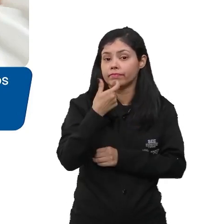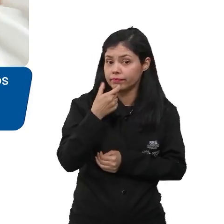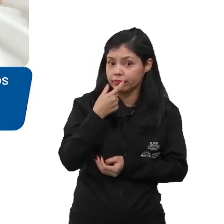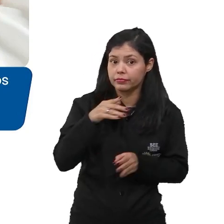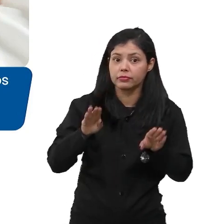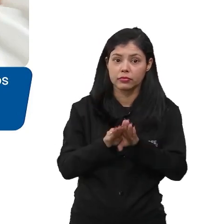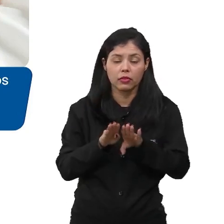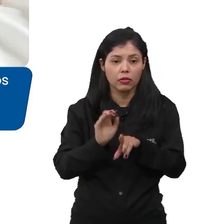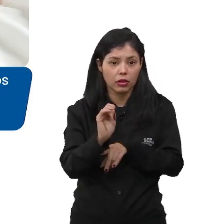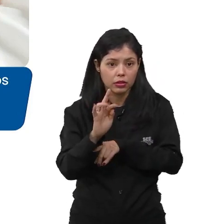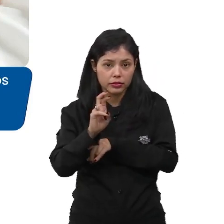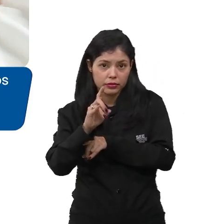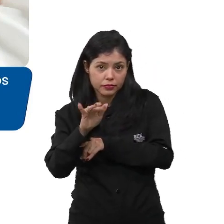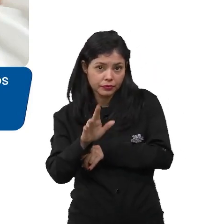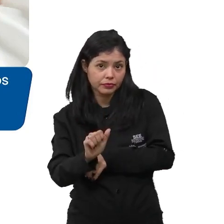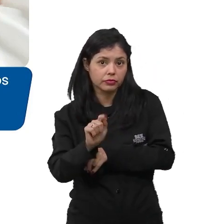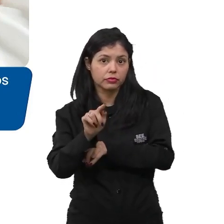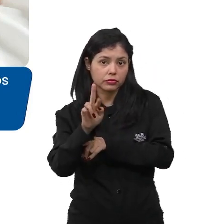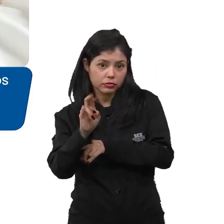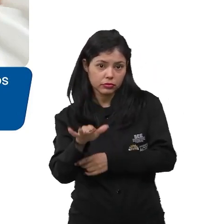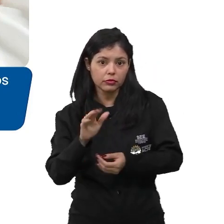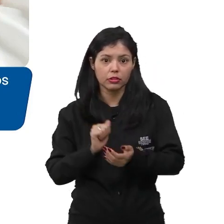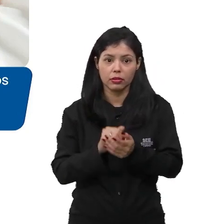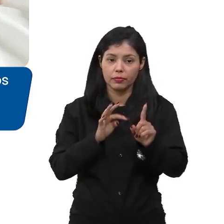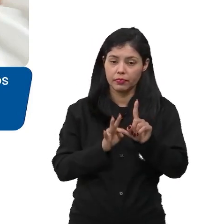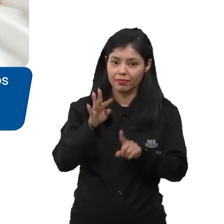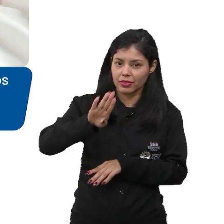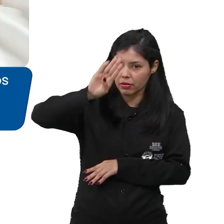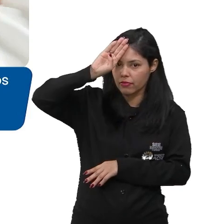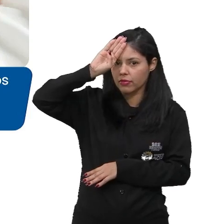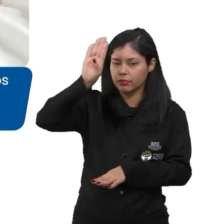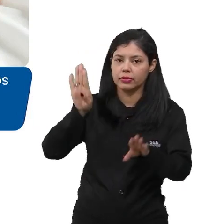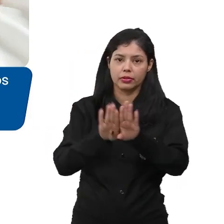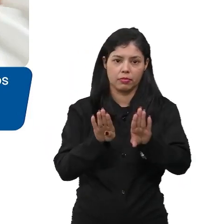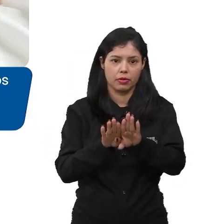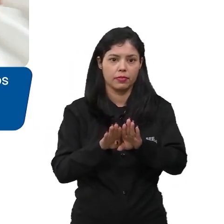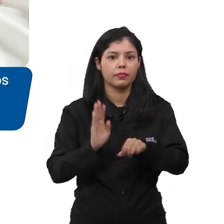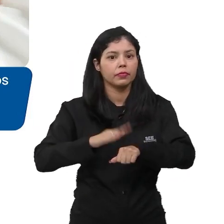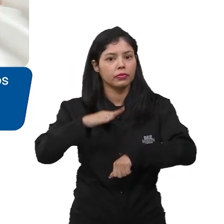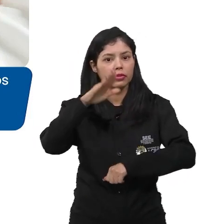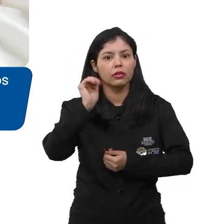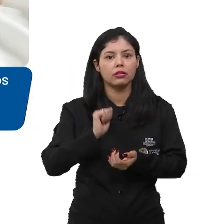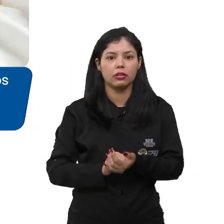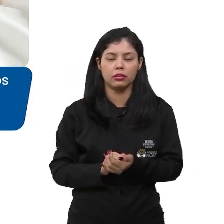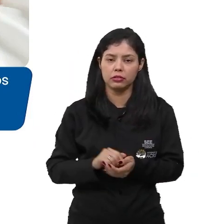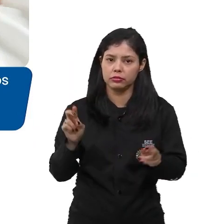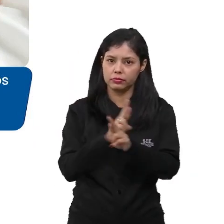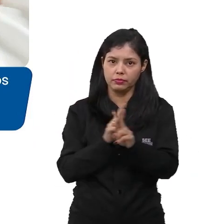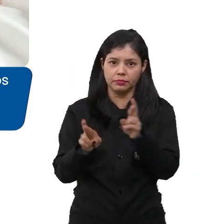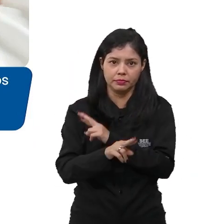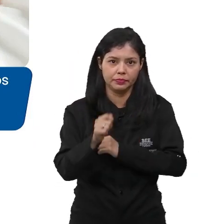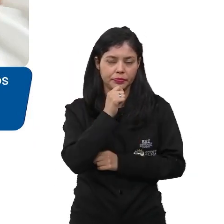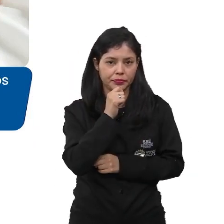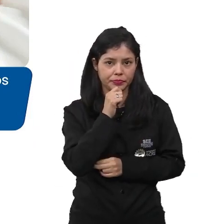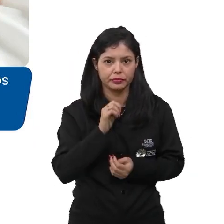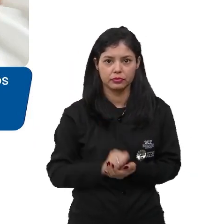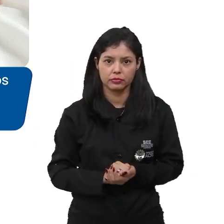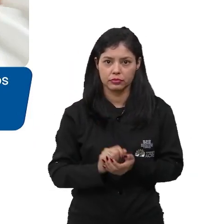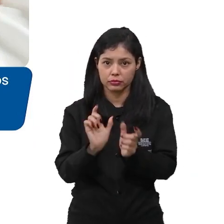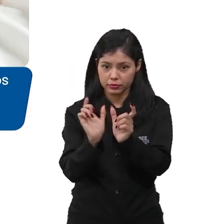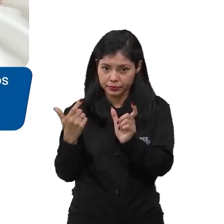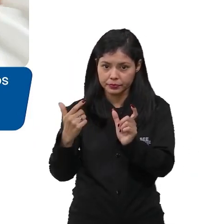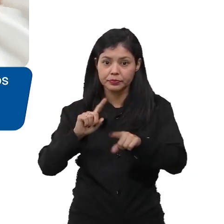tosse, um antialérgico, né, um antitérmico ali para febre. Então, a maioria dos medicamentos, eles são relacionados aos